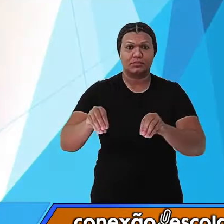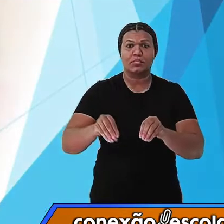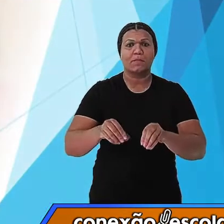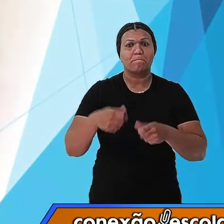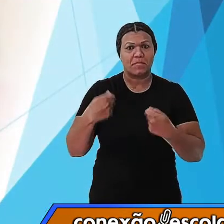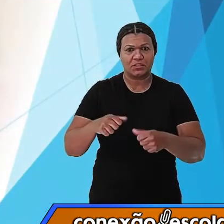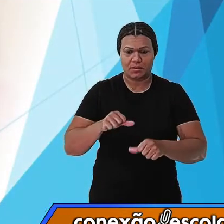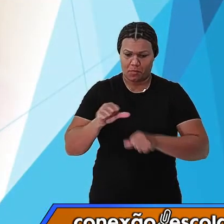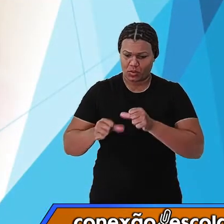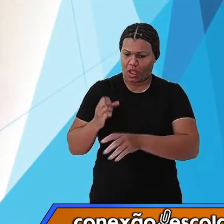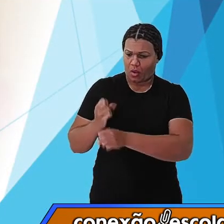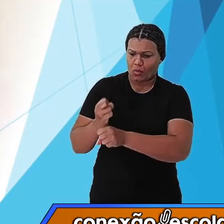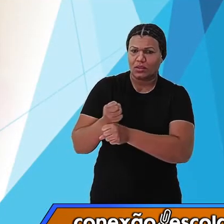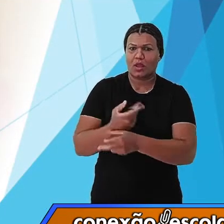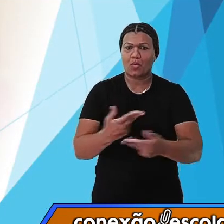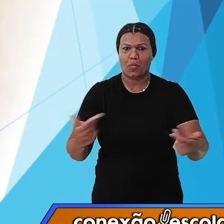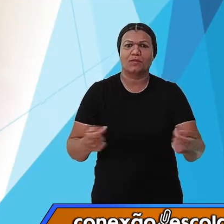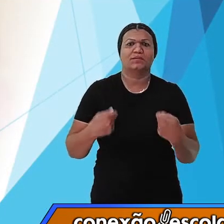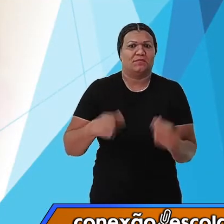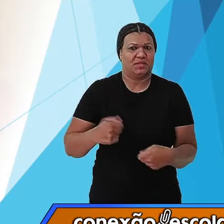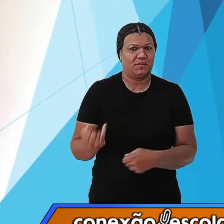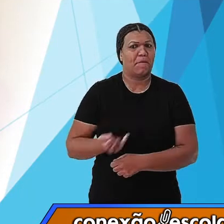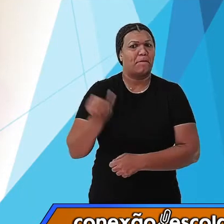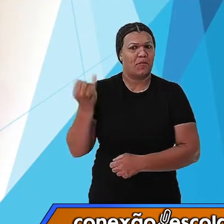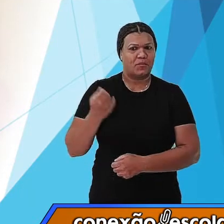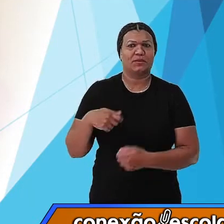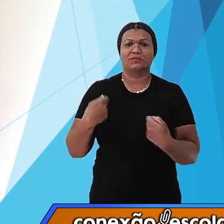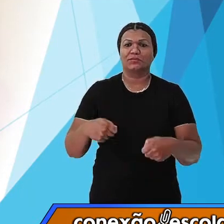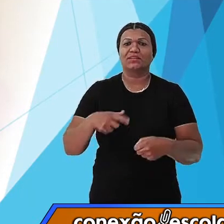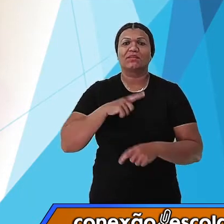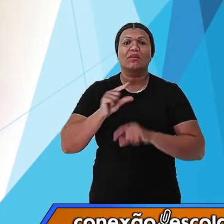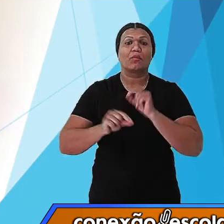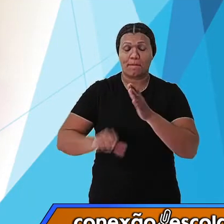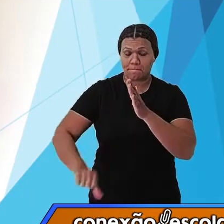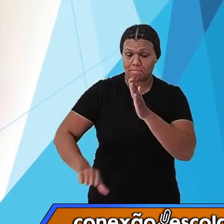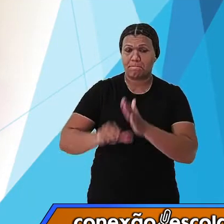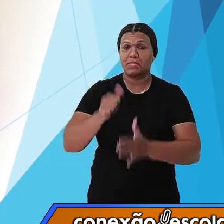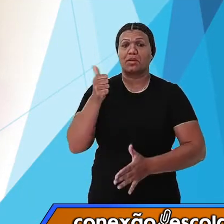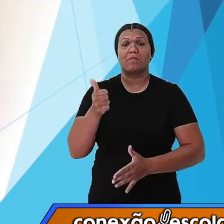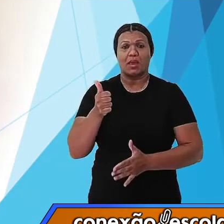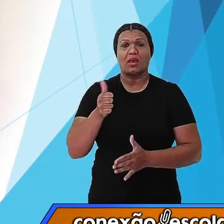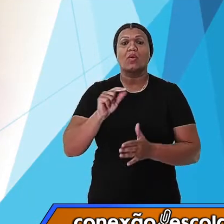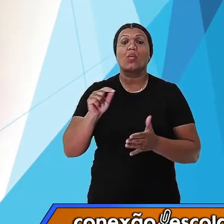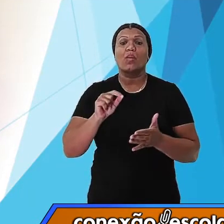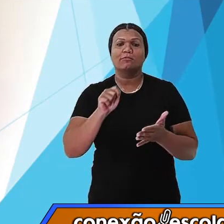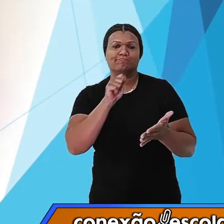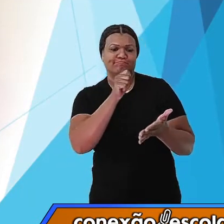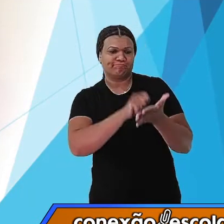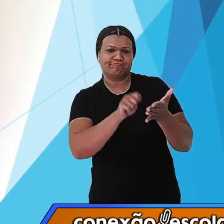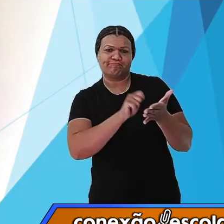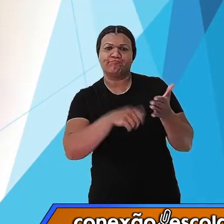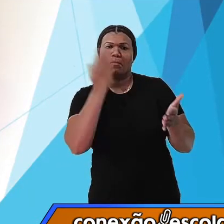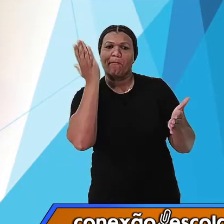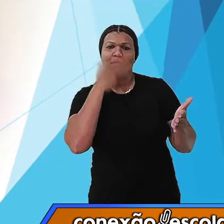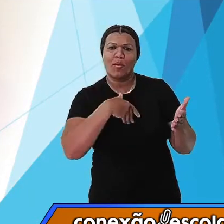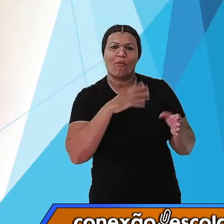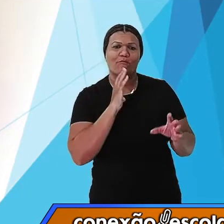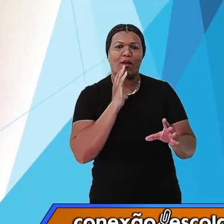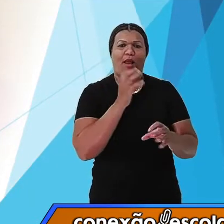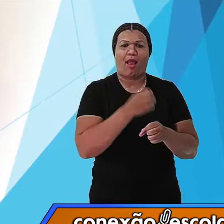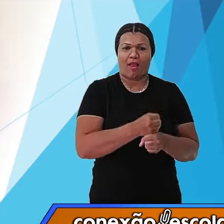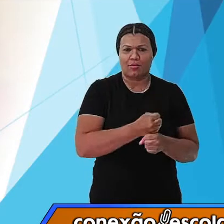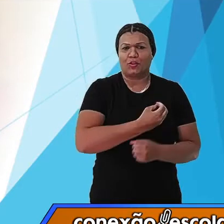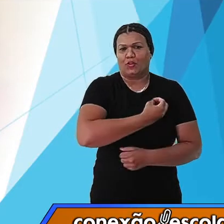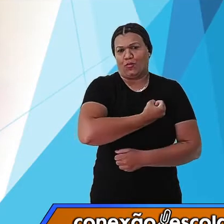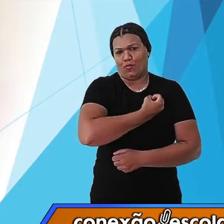acentuando. E a partir daí começaram a existir os primeiros registros numéricos. Com